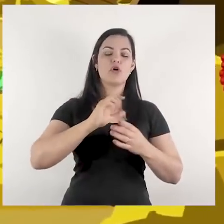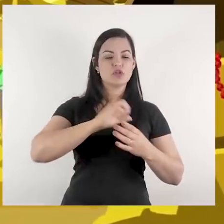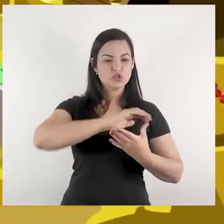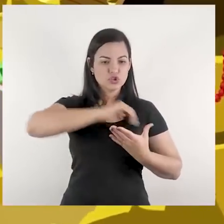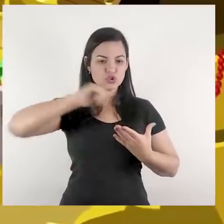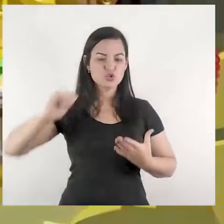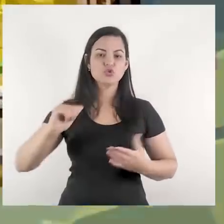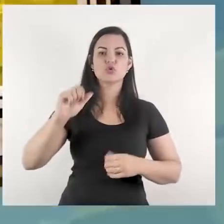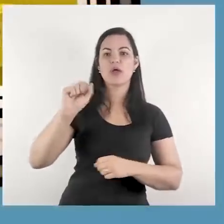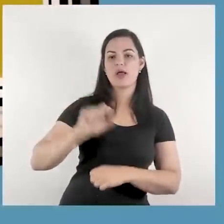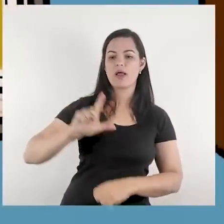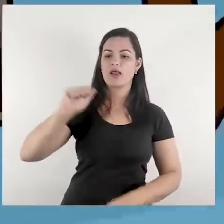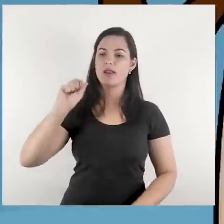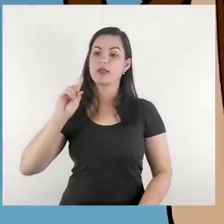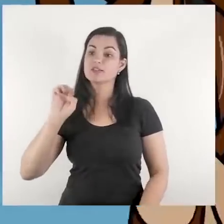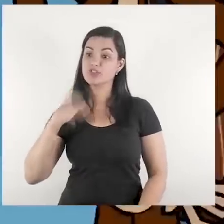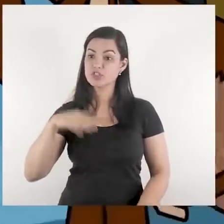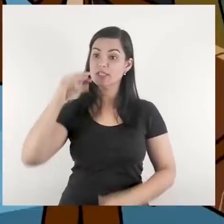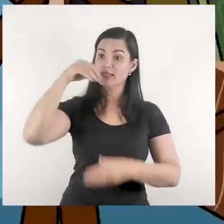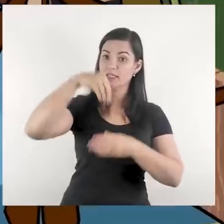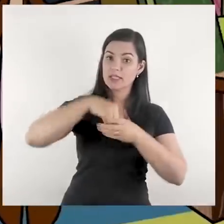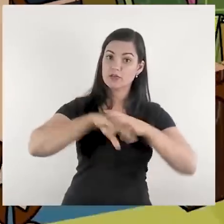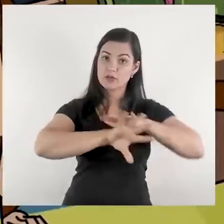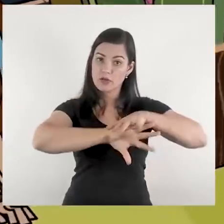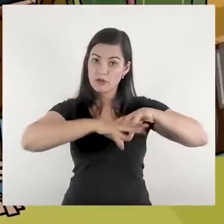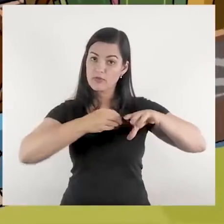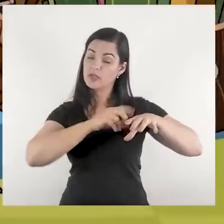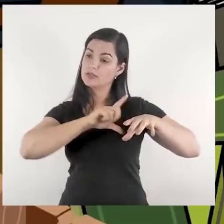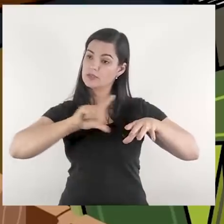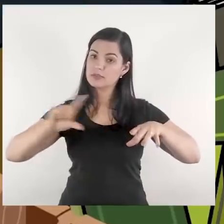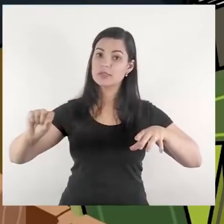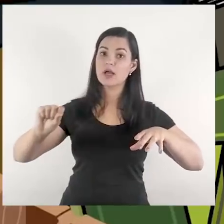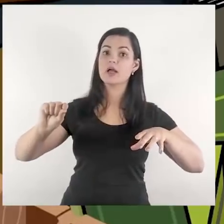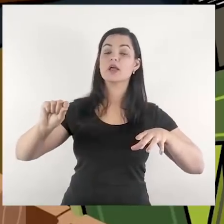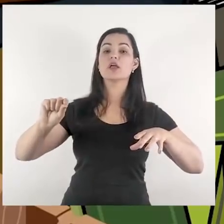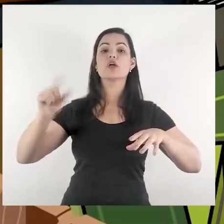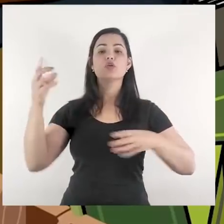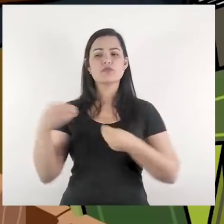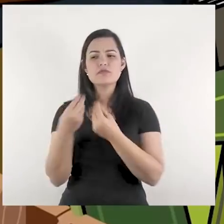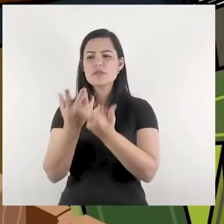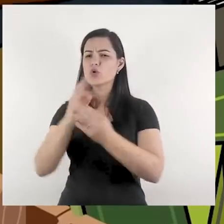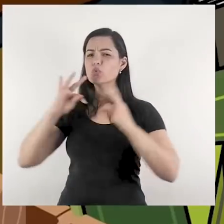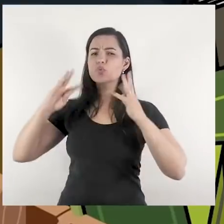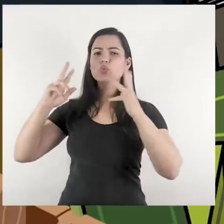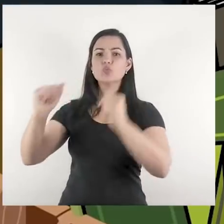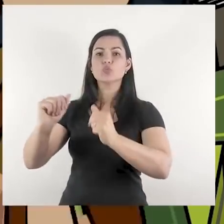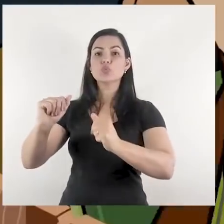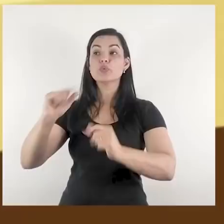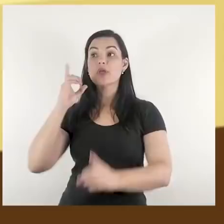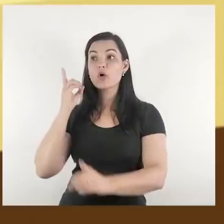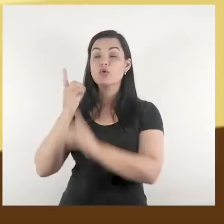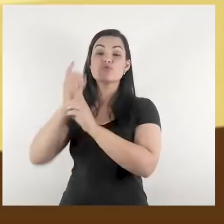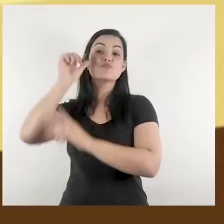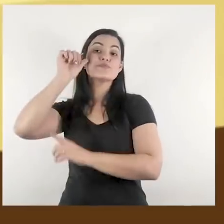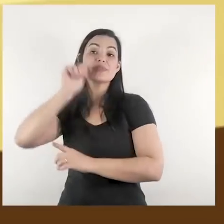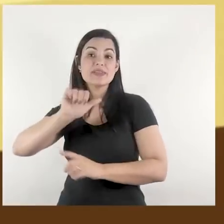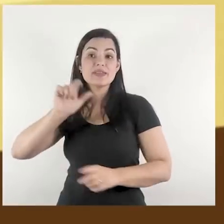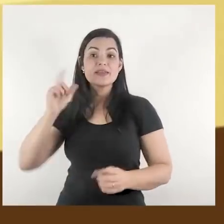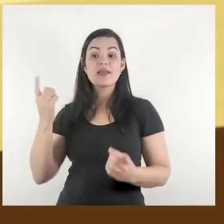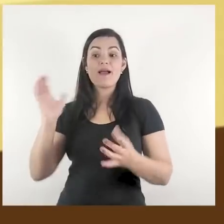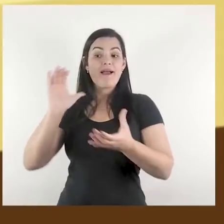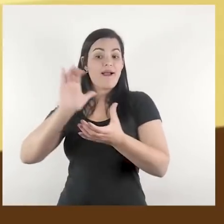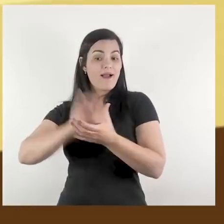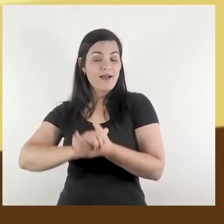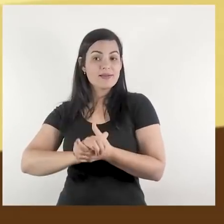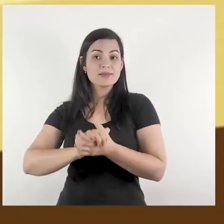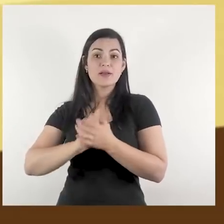princesa, casaram-se e foram felizes para sempre. Eu gostei muito da história. É, mas ainda